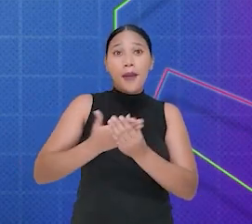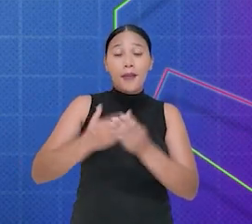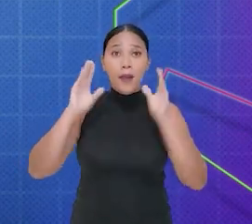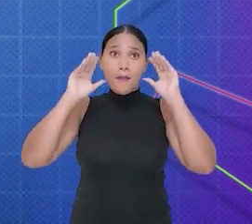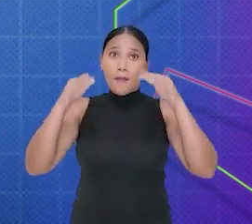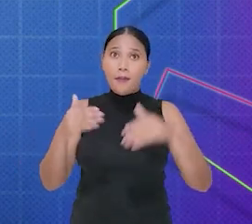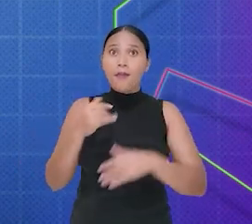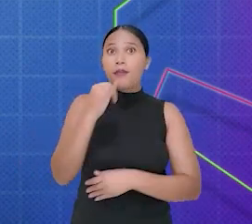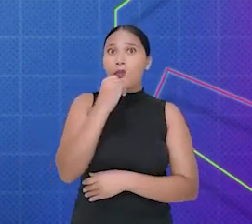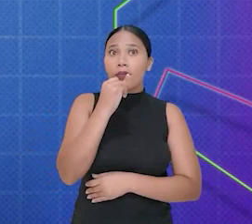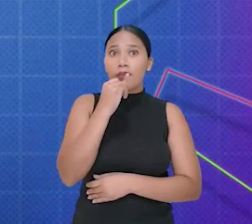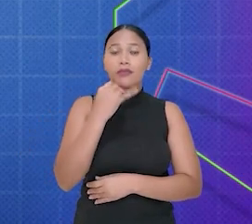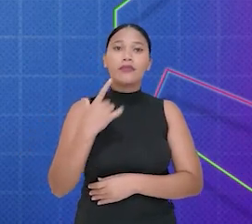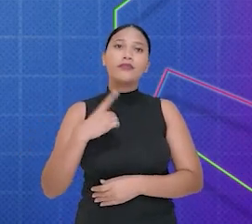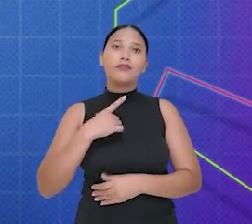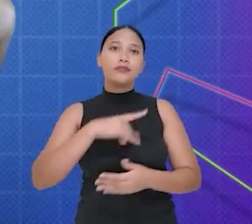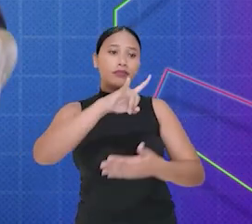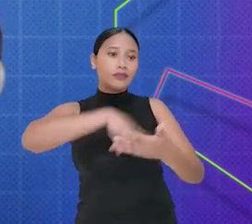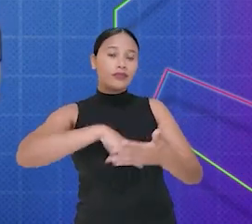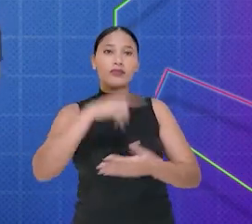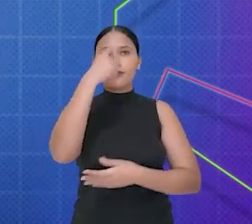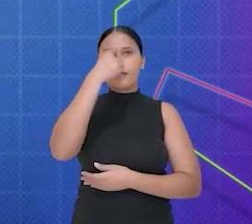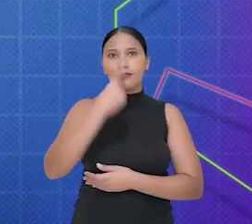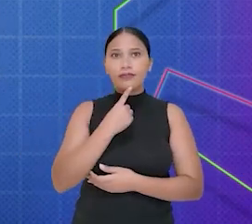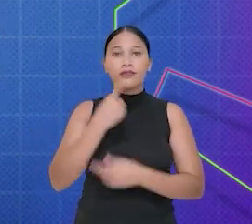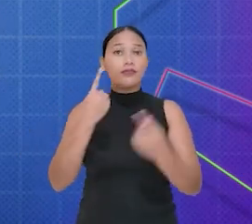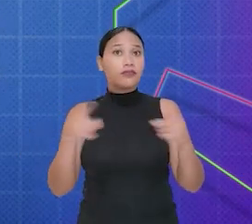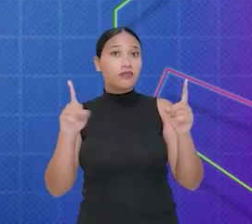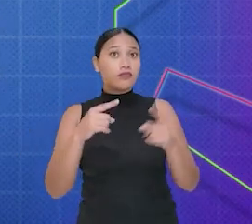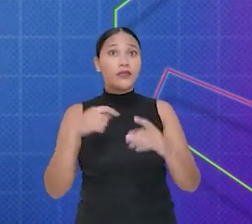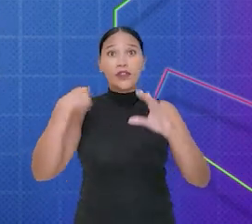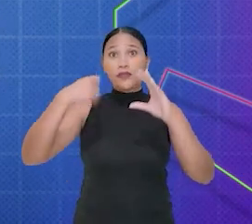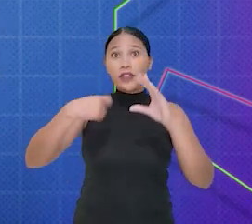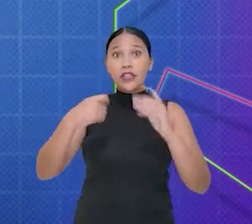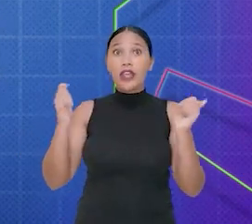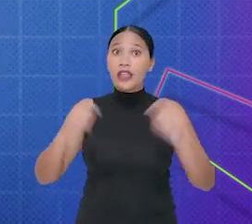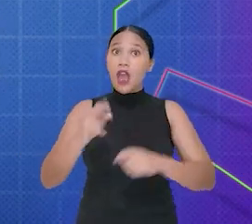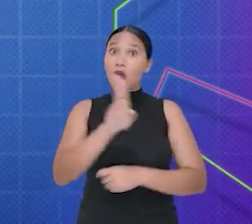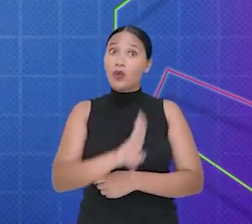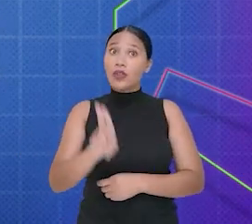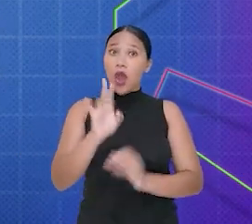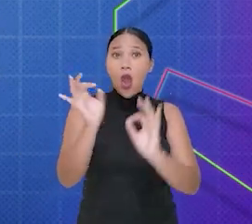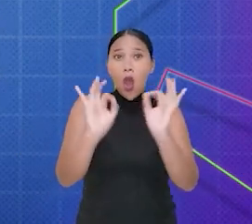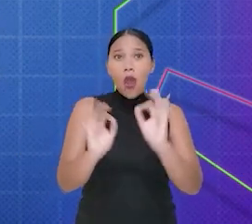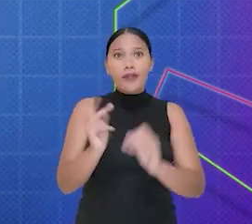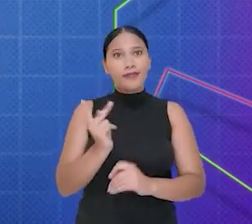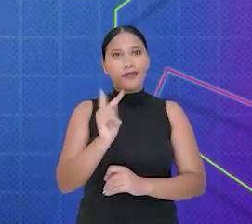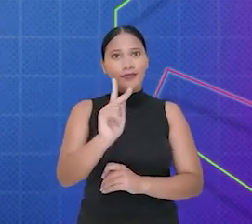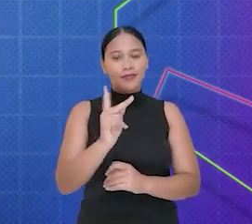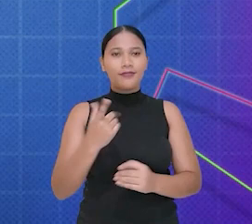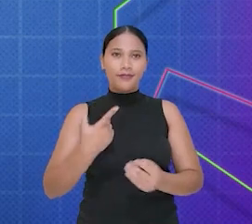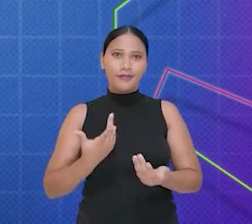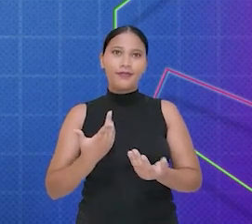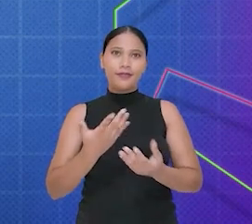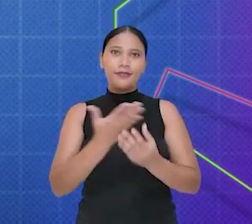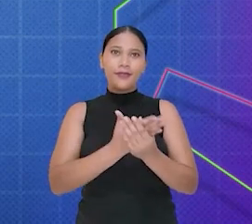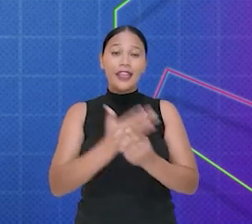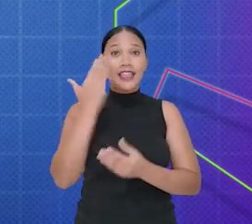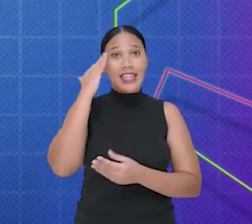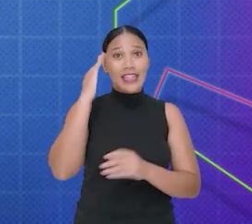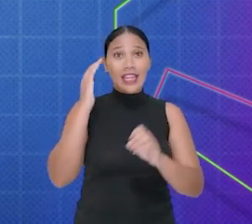existem pastas pré-definidas, como meus documentos, imagens, músicas e vídeos, que podem ser usadas para organizar seus